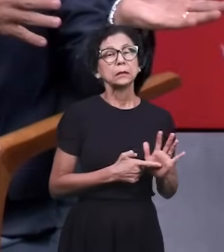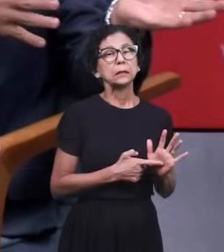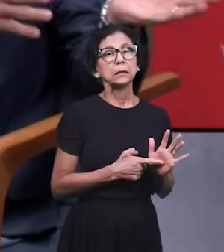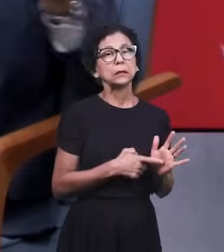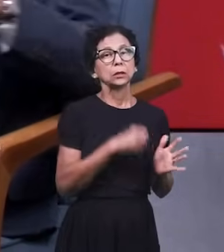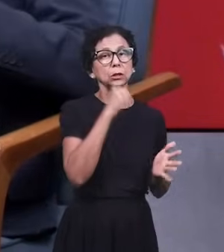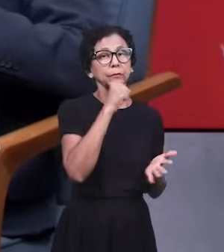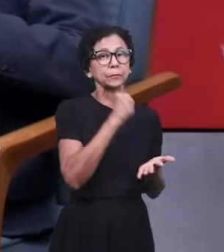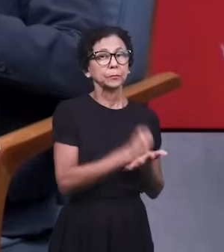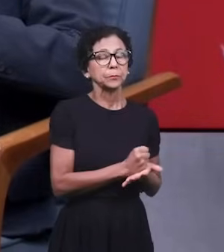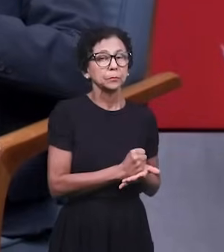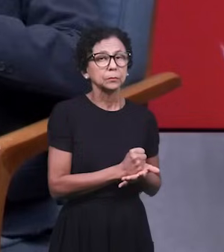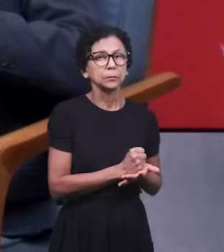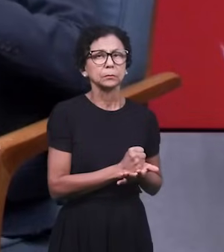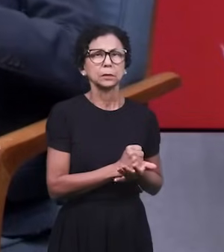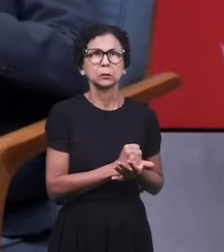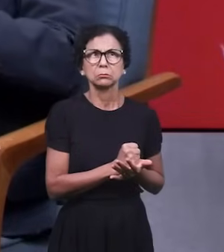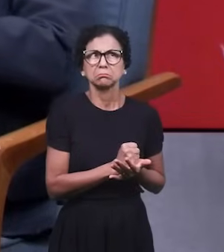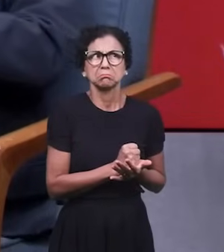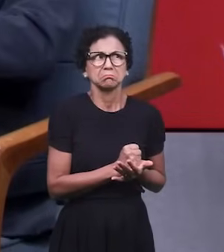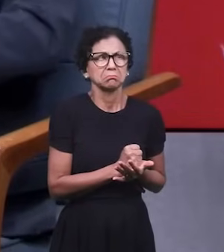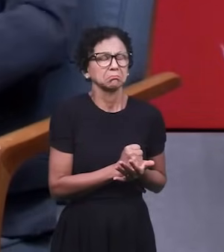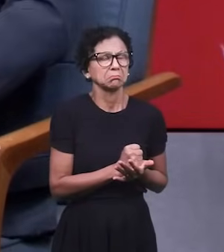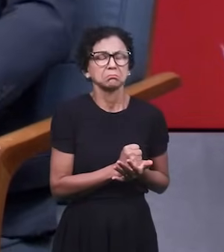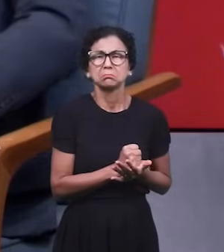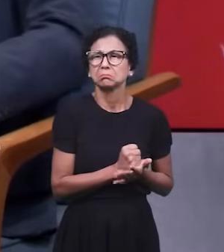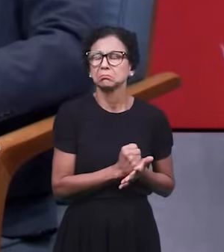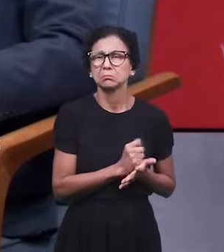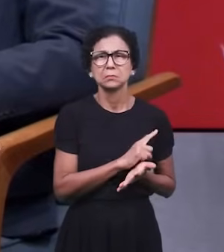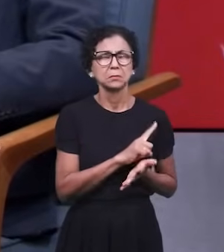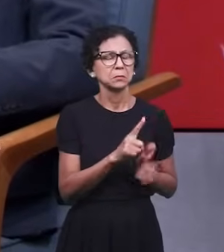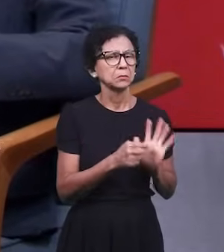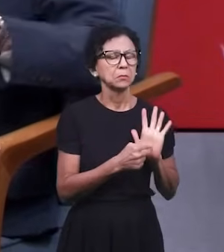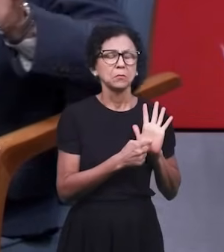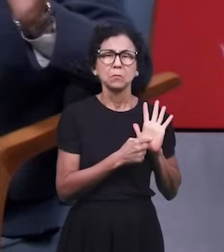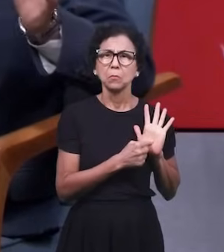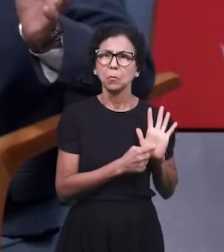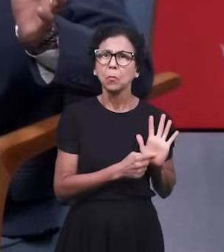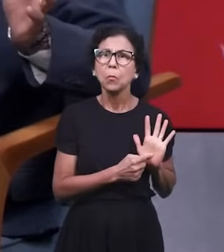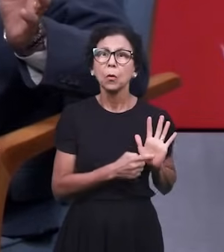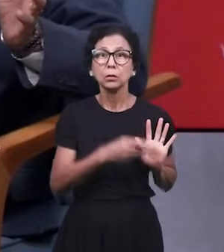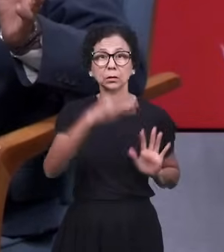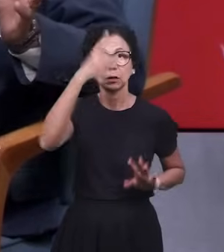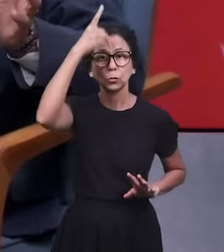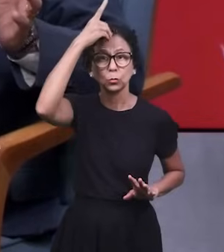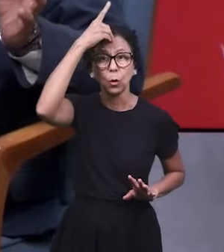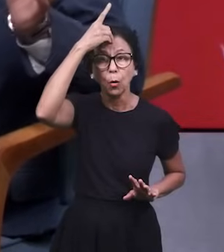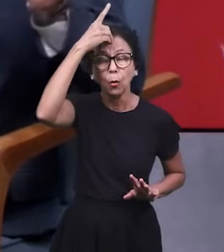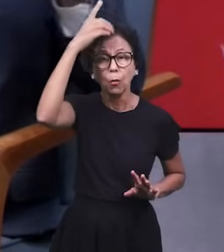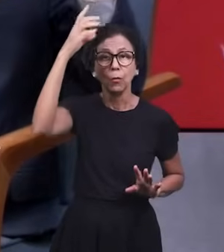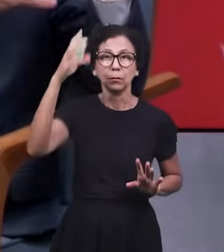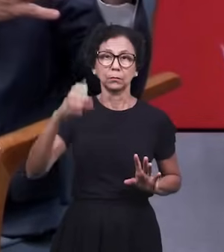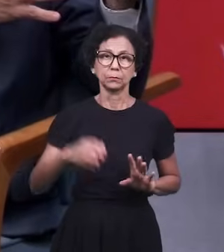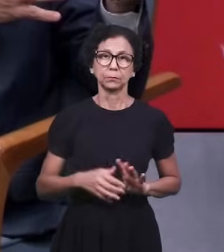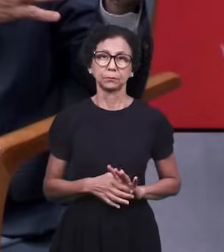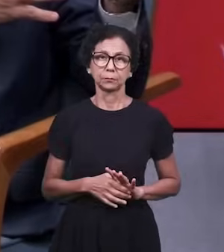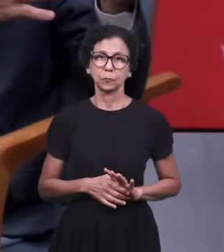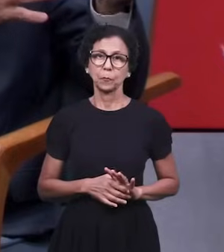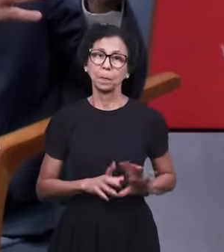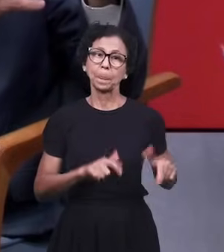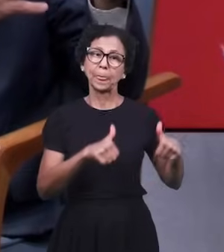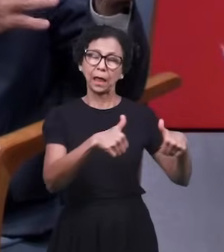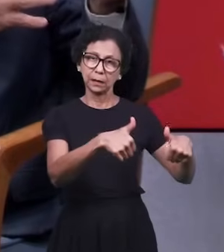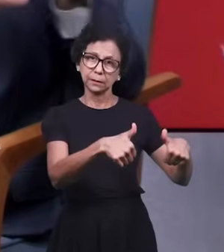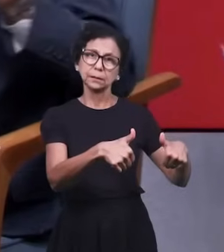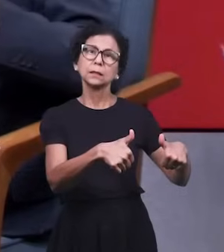Velho Testamento, como dom espiritual, mas as operações do Espírito Santo no Velho